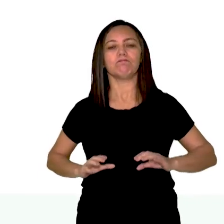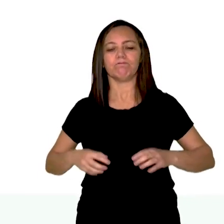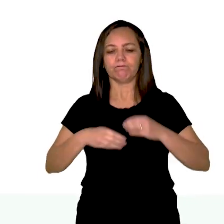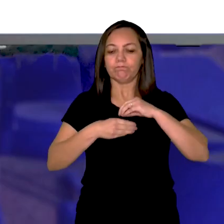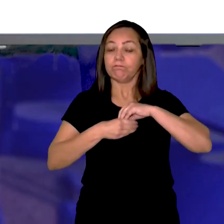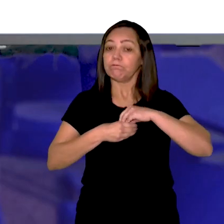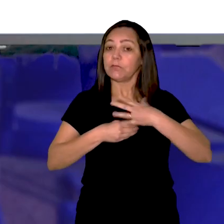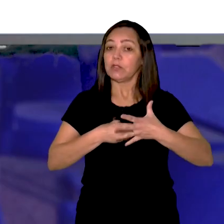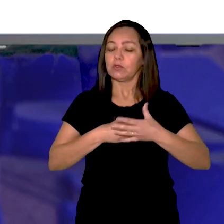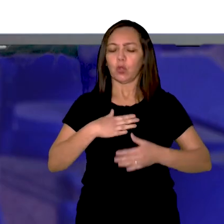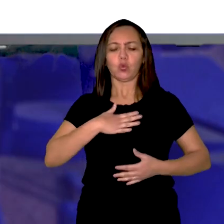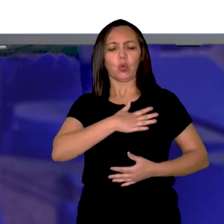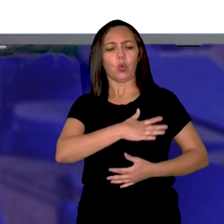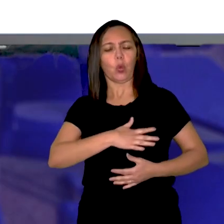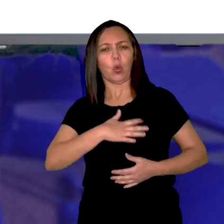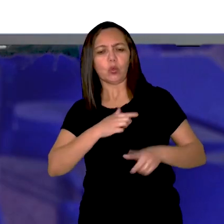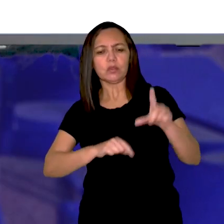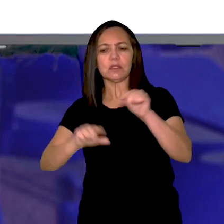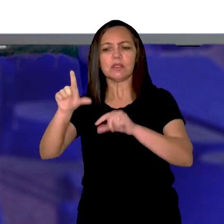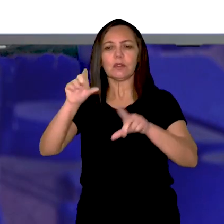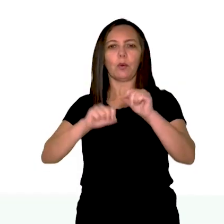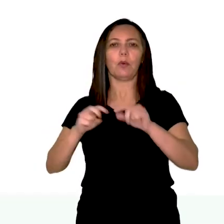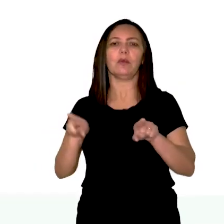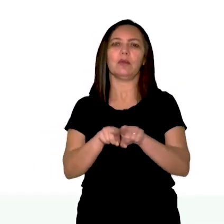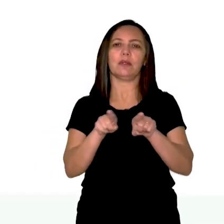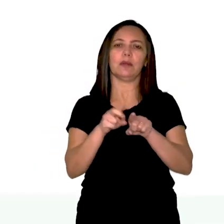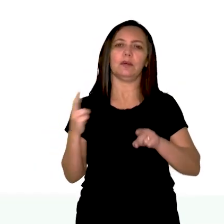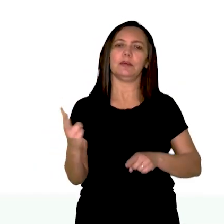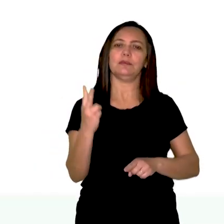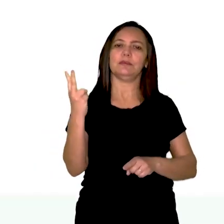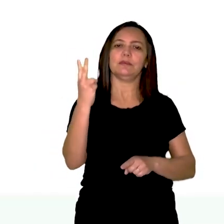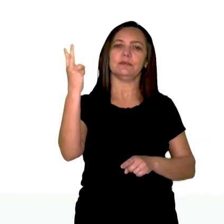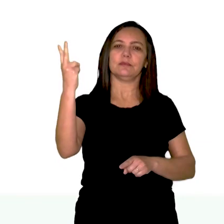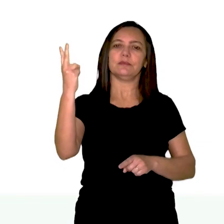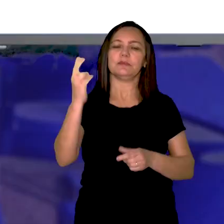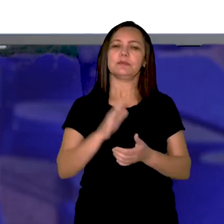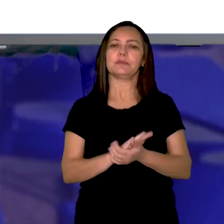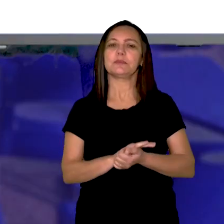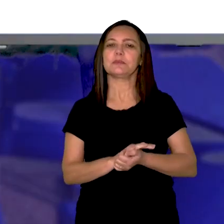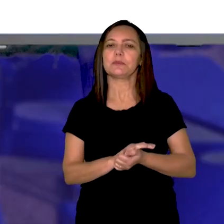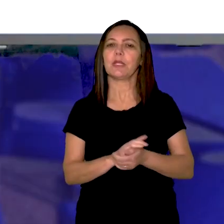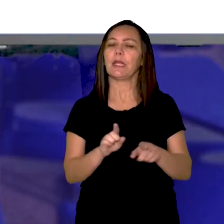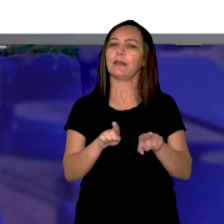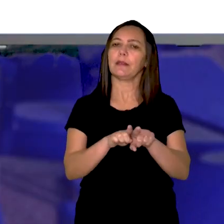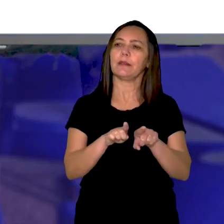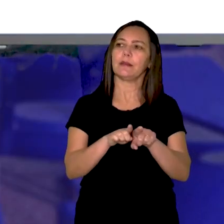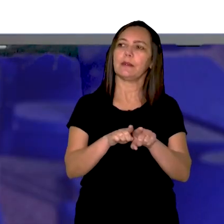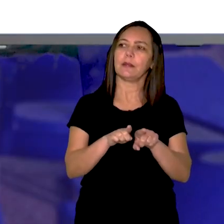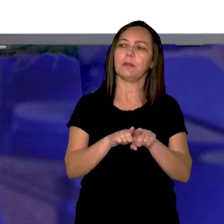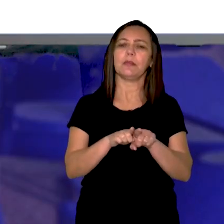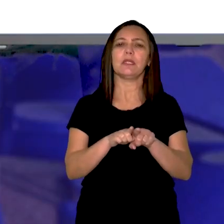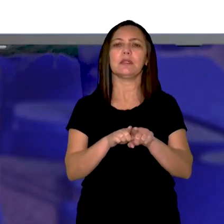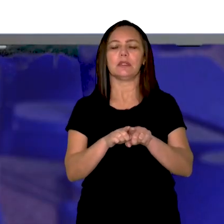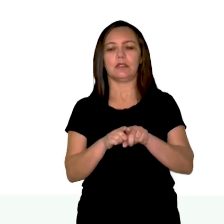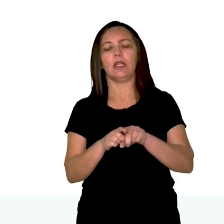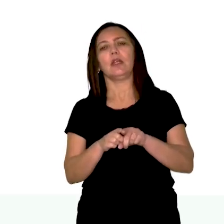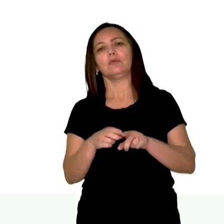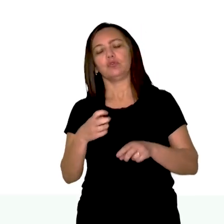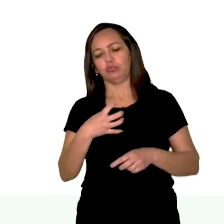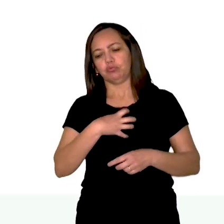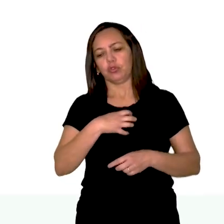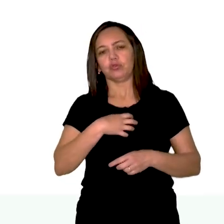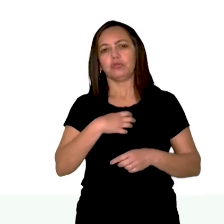reações, gostos e valores, assim como nas diferentes formas